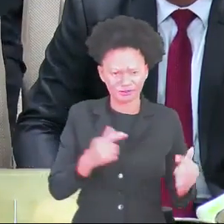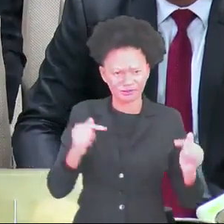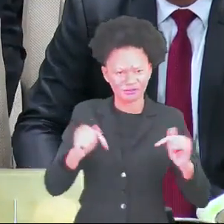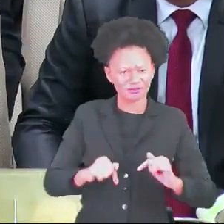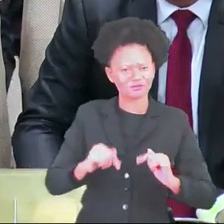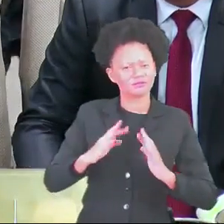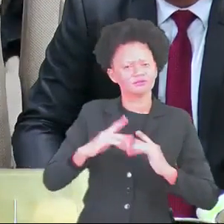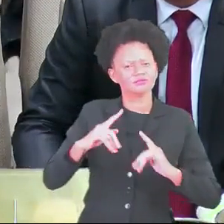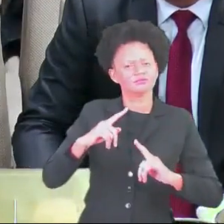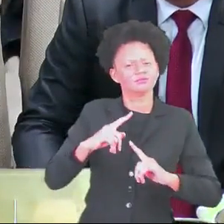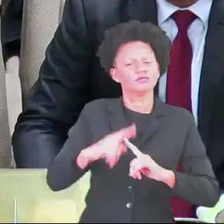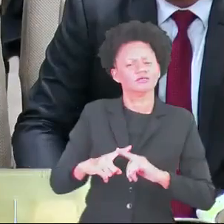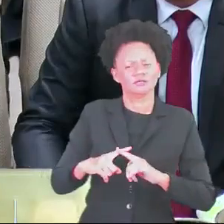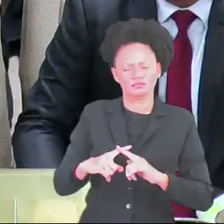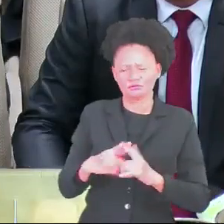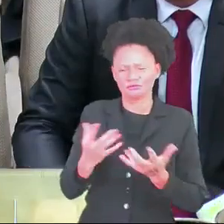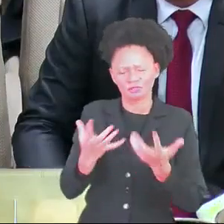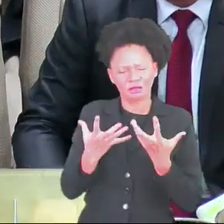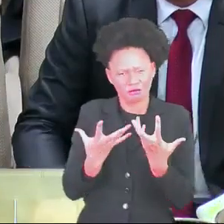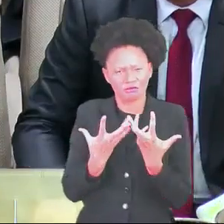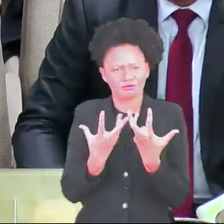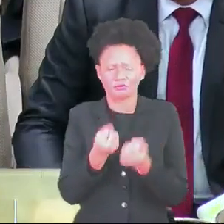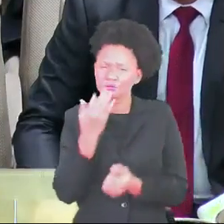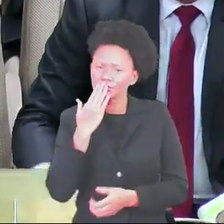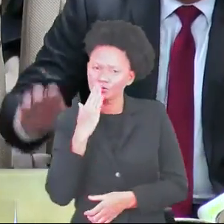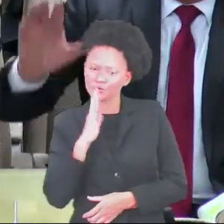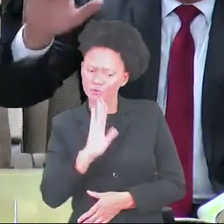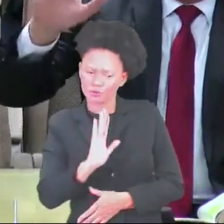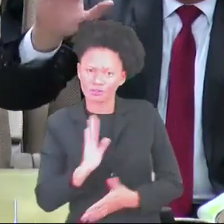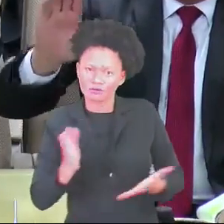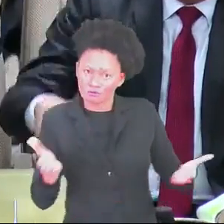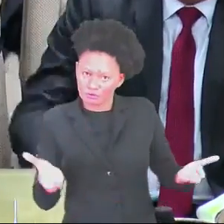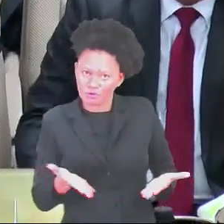querem receber de Deus promessas presentes?